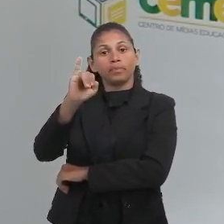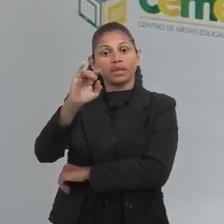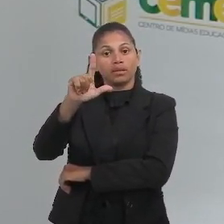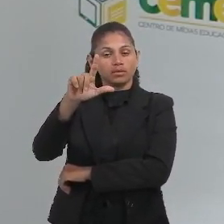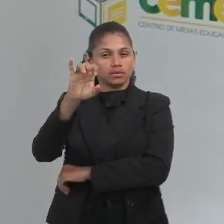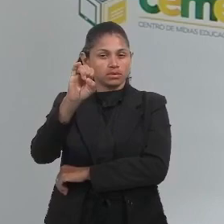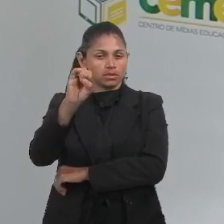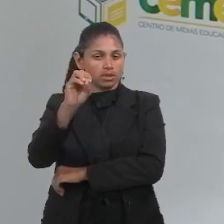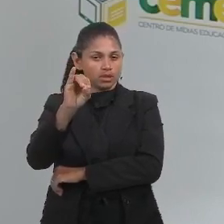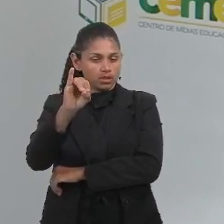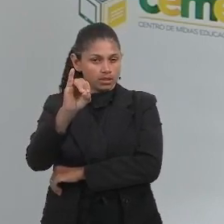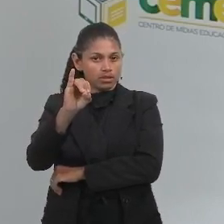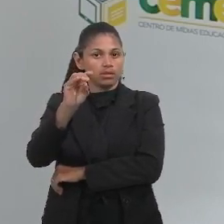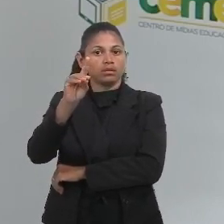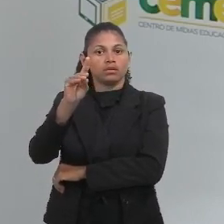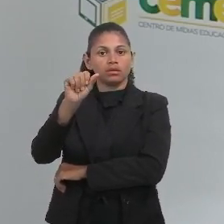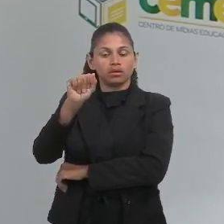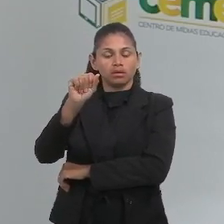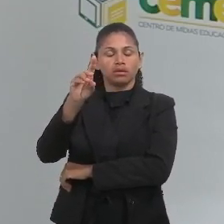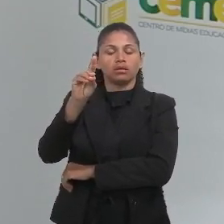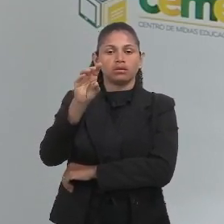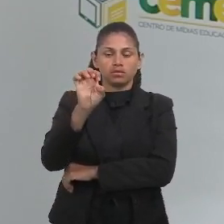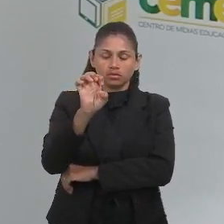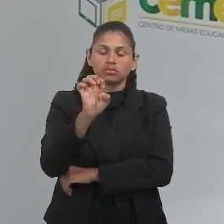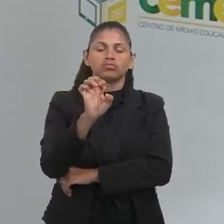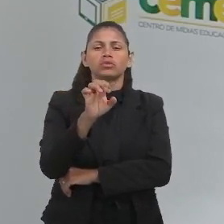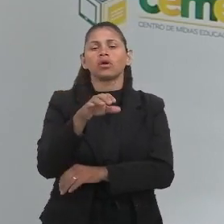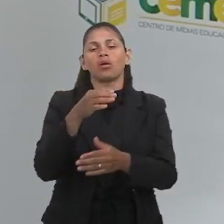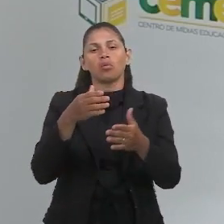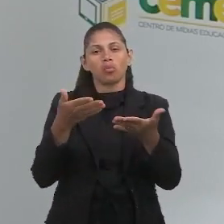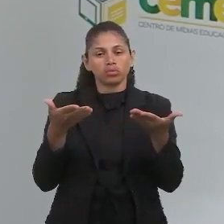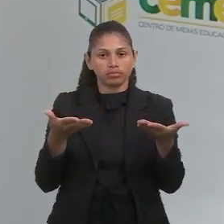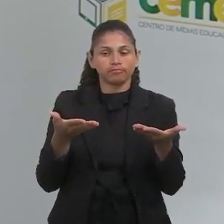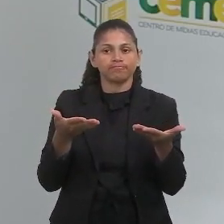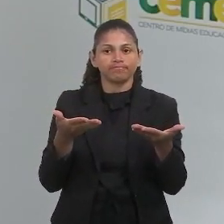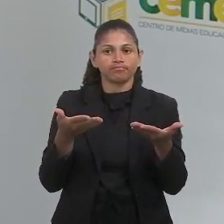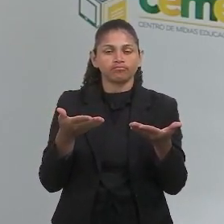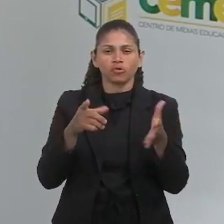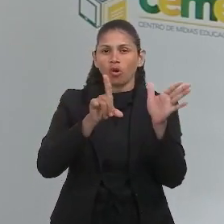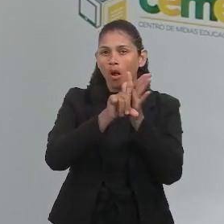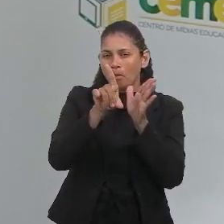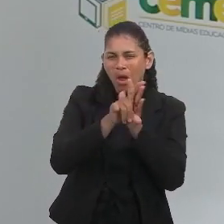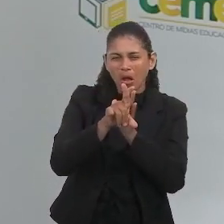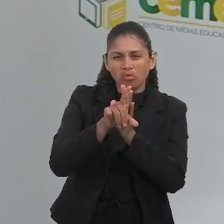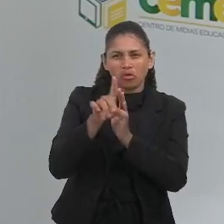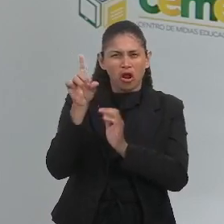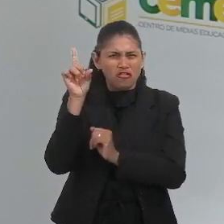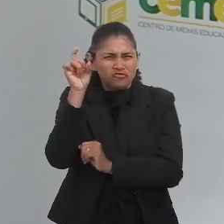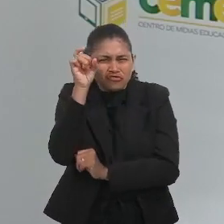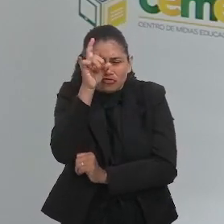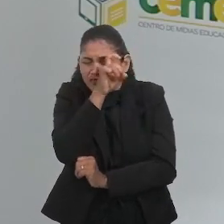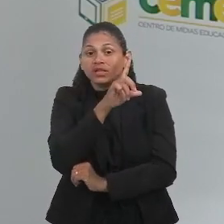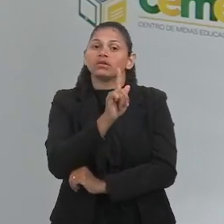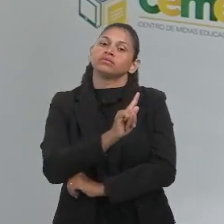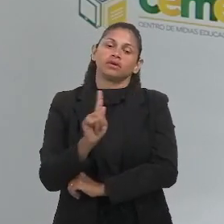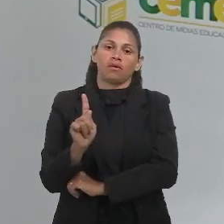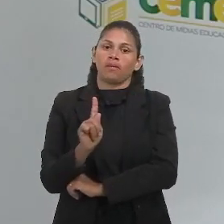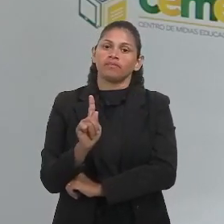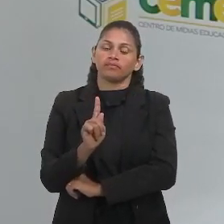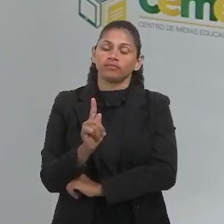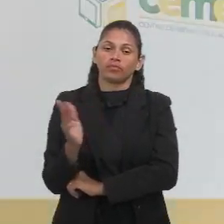uma questão de nível um dependente do seu conhecimento né da forma que você aborda o problema mas não é uma questão tão difícil para você levar vamos lá vamos